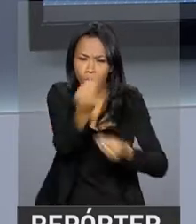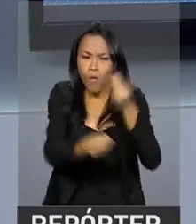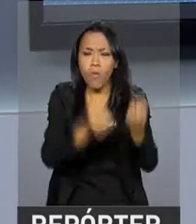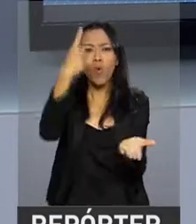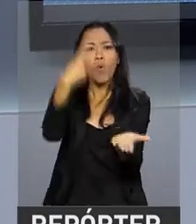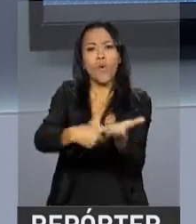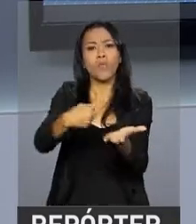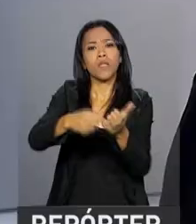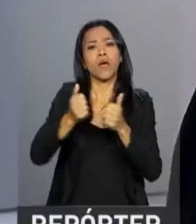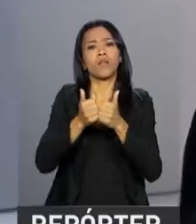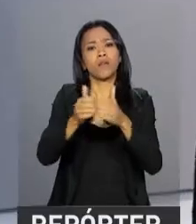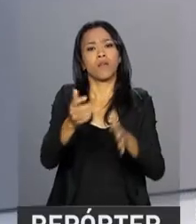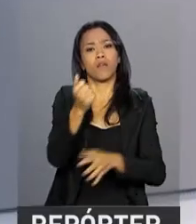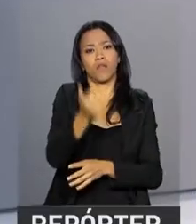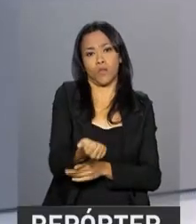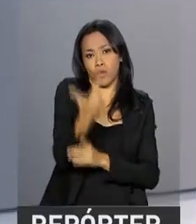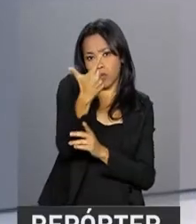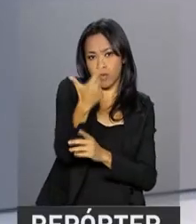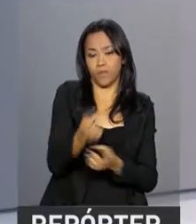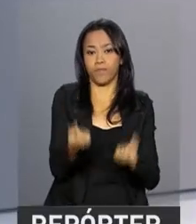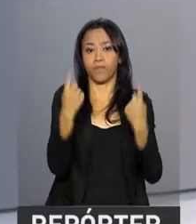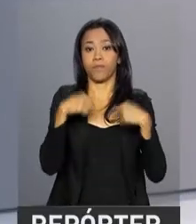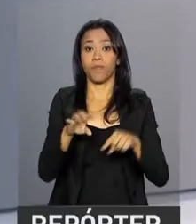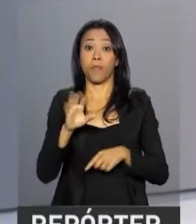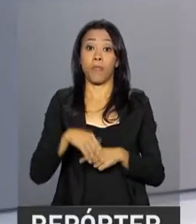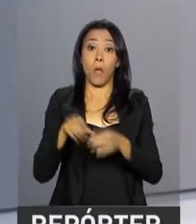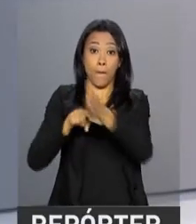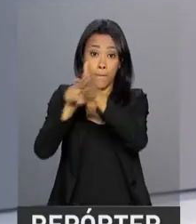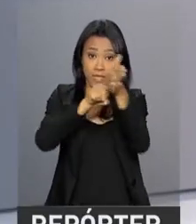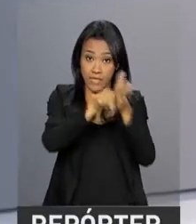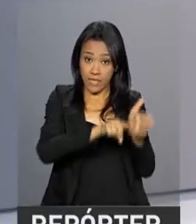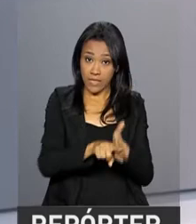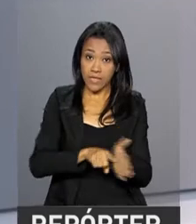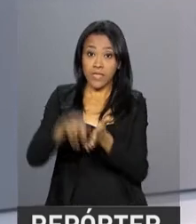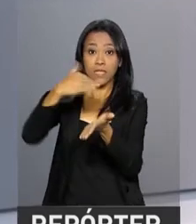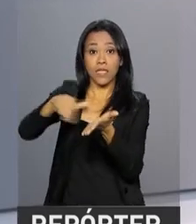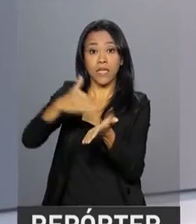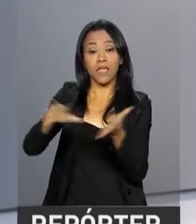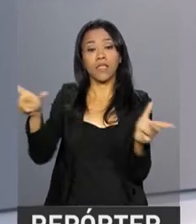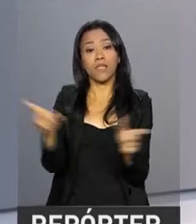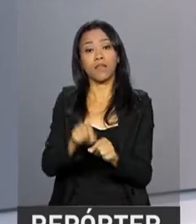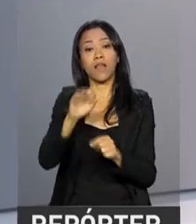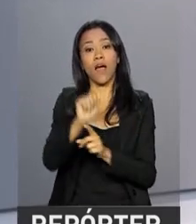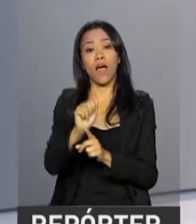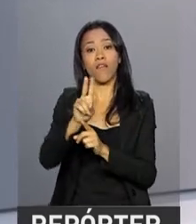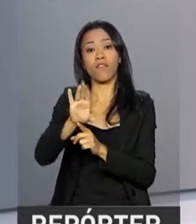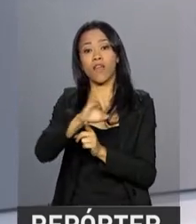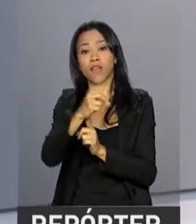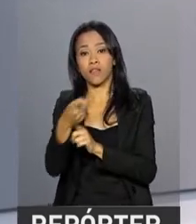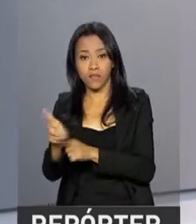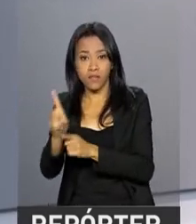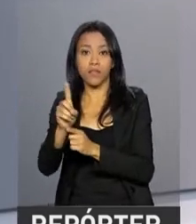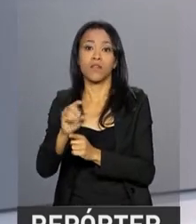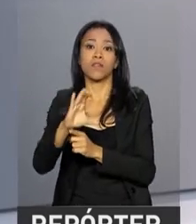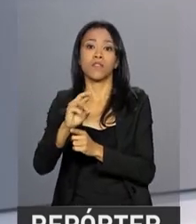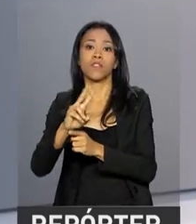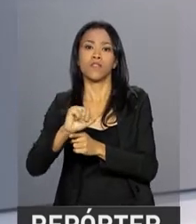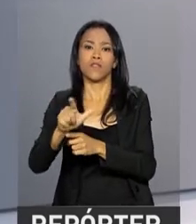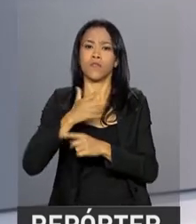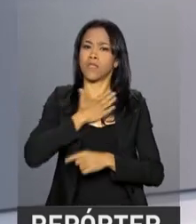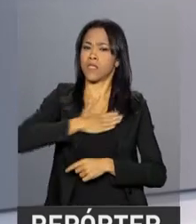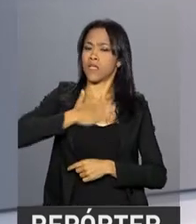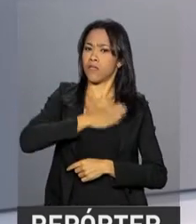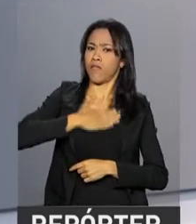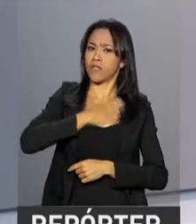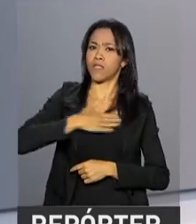para o meio dia uma pesquisa da secretaria nacional de aviação civil indica satisfação dos passageiros em relação